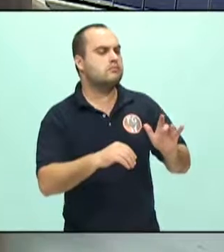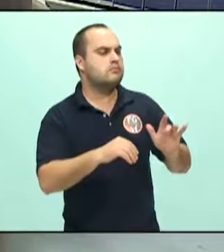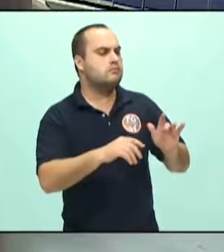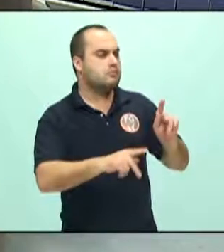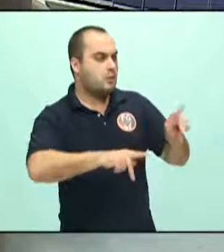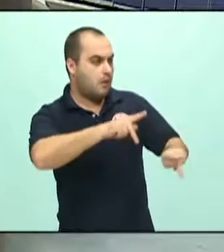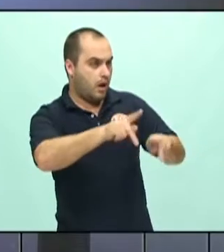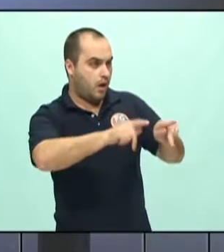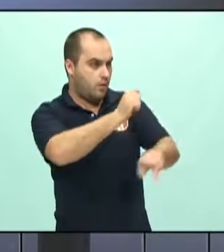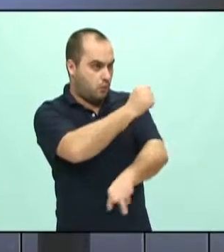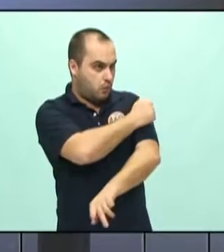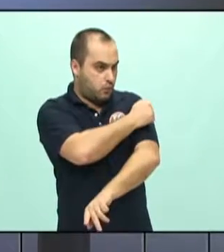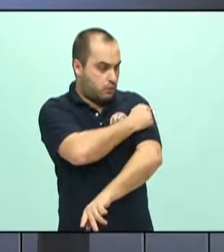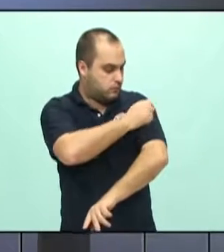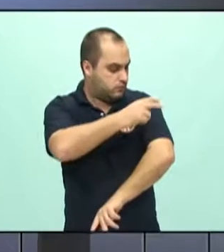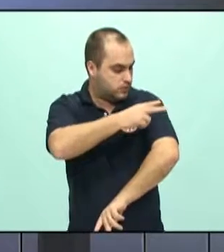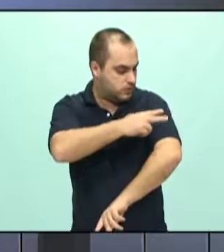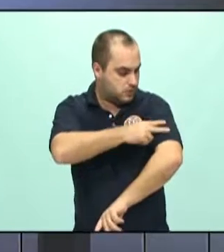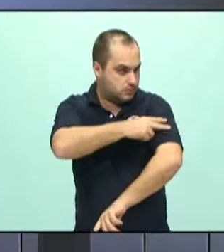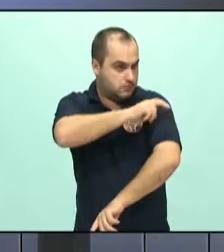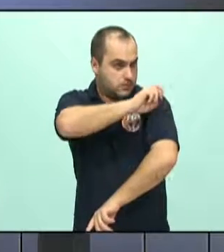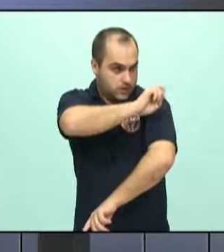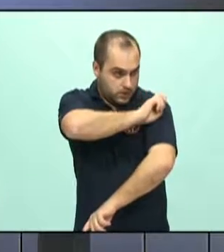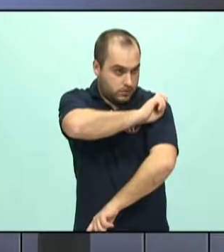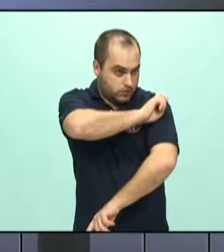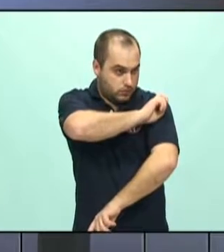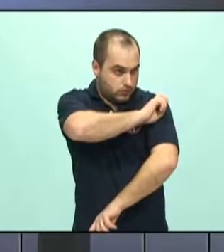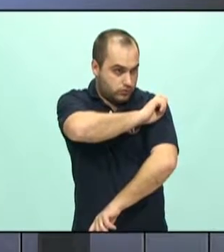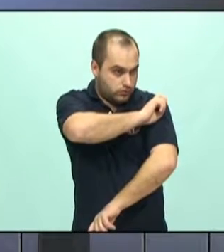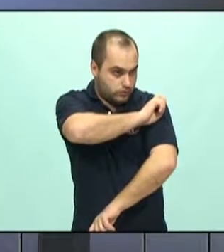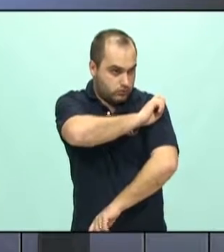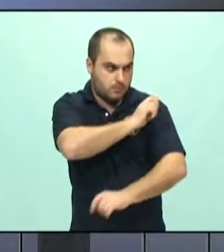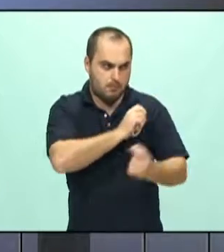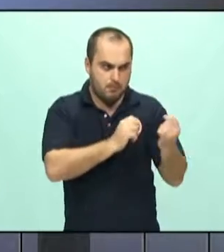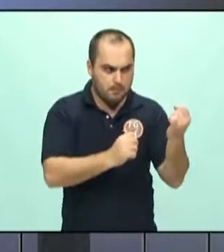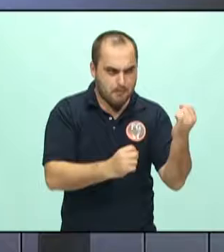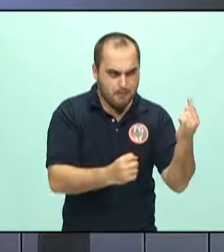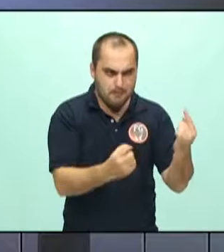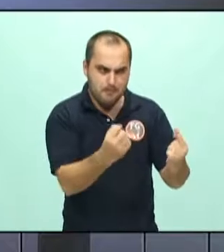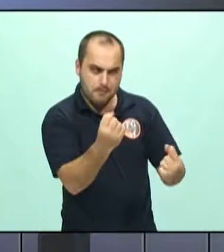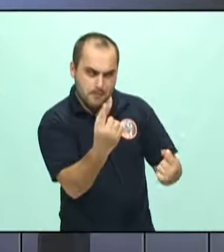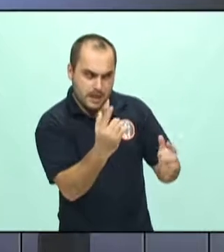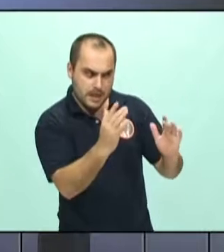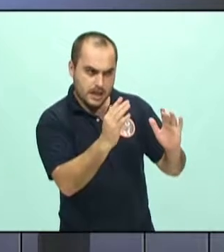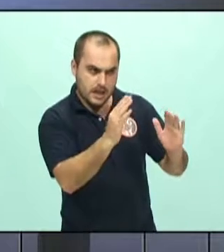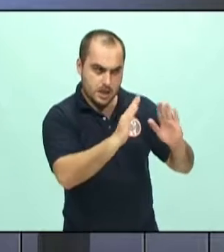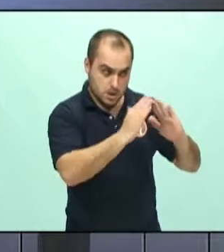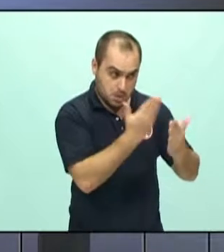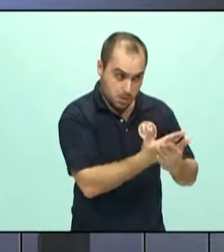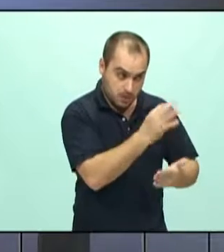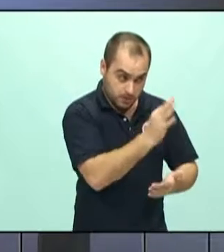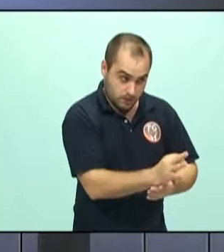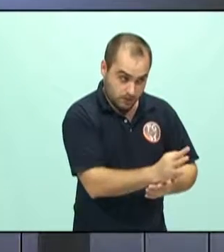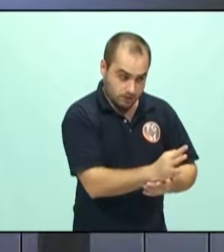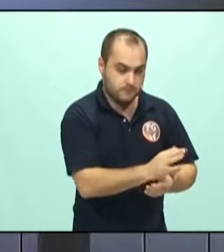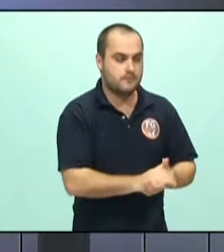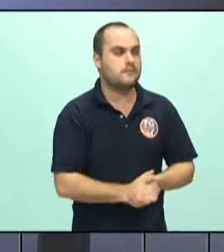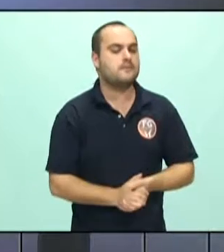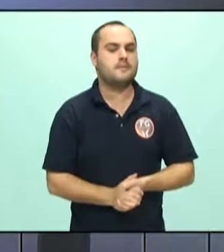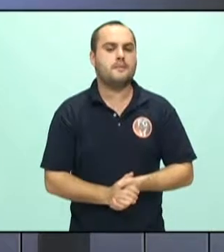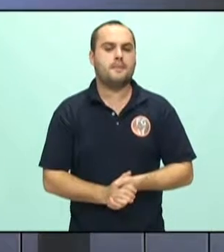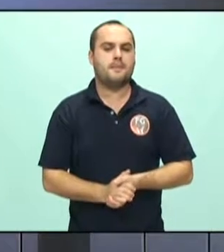de ensino de algumas escolas não não foi possível levar para todas as turmas mas é